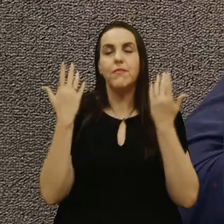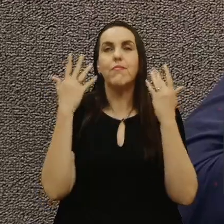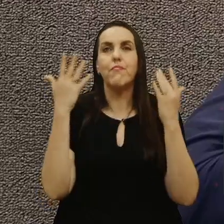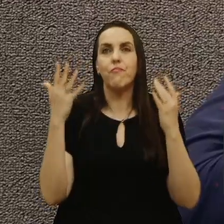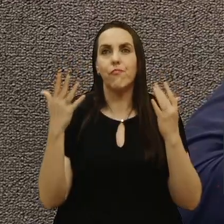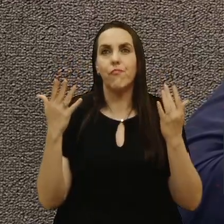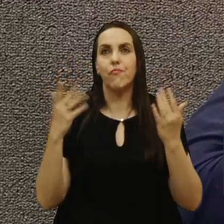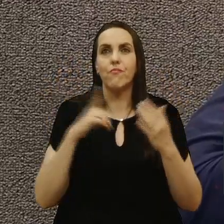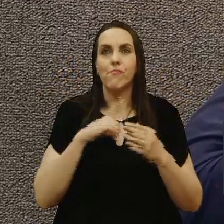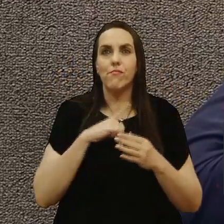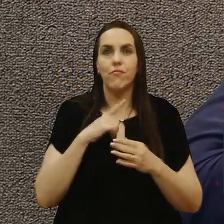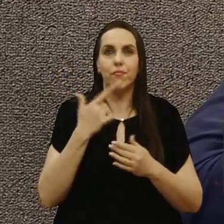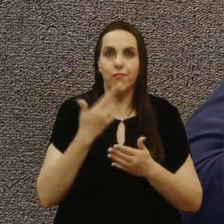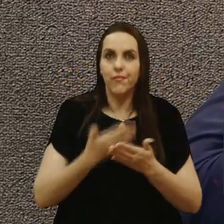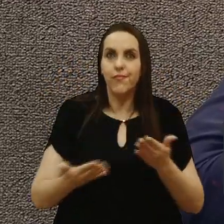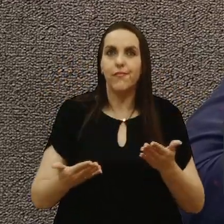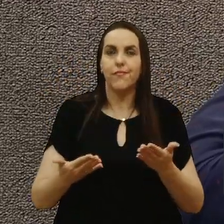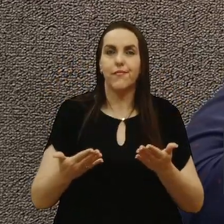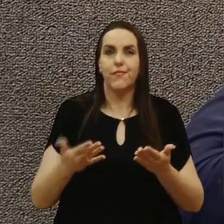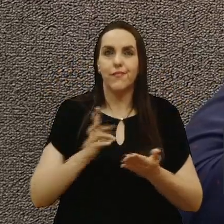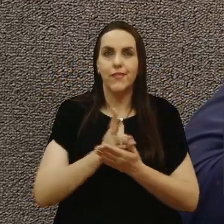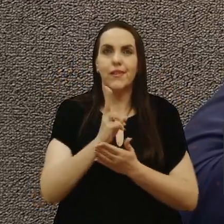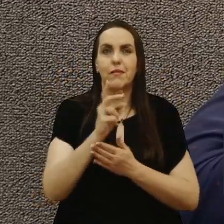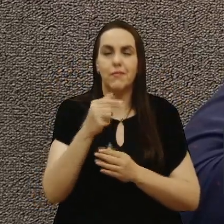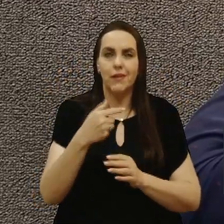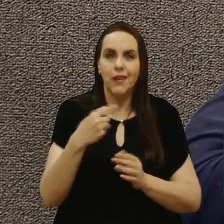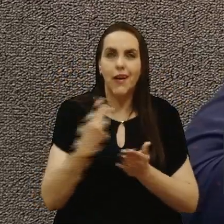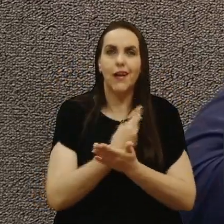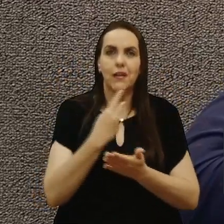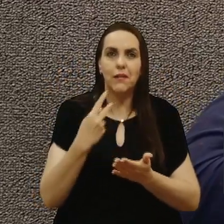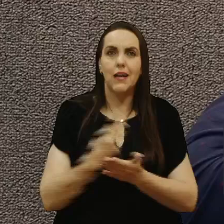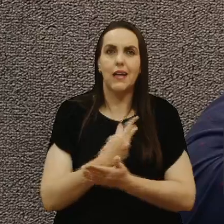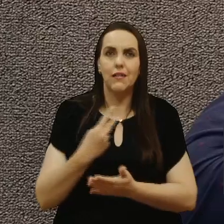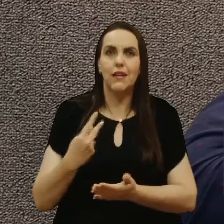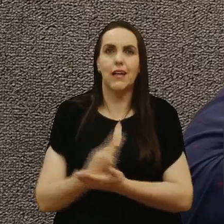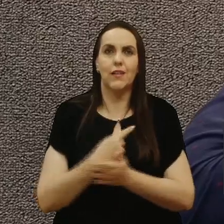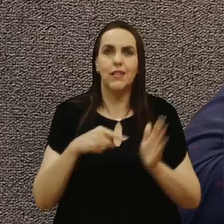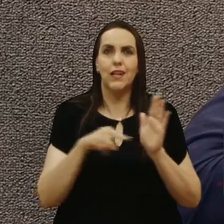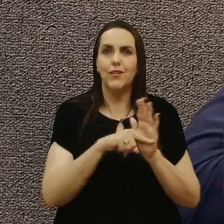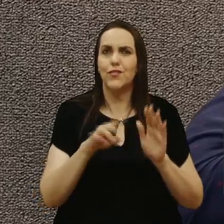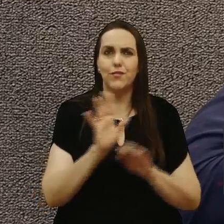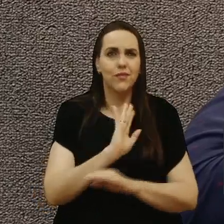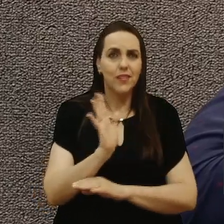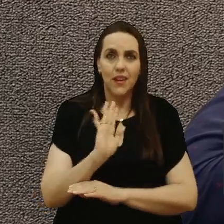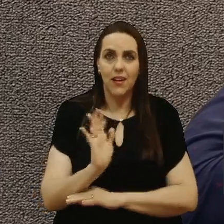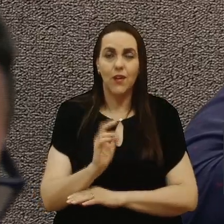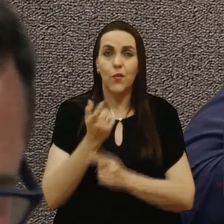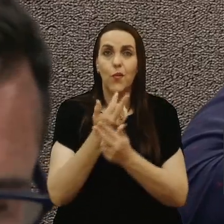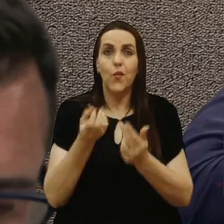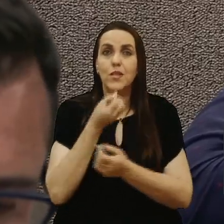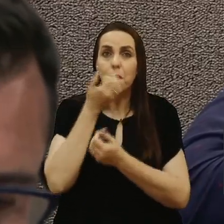temos que perder essa síndrome de que está tudo errado. Tem coisas muito boas sendo feitas em Caxias.